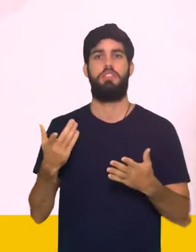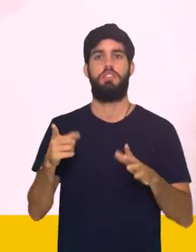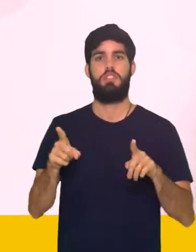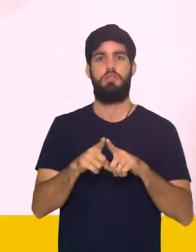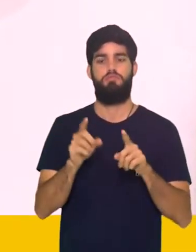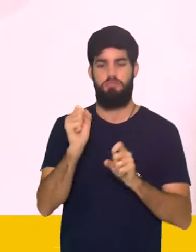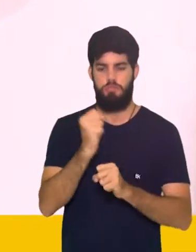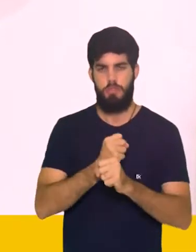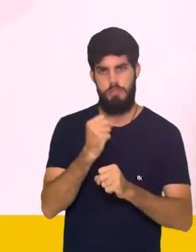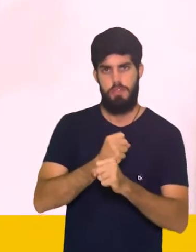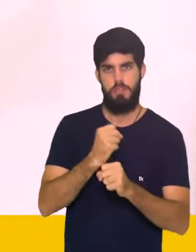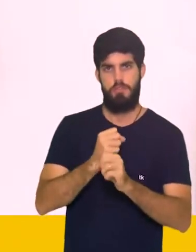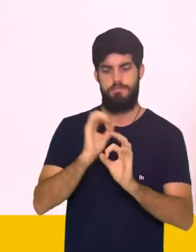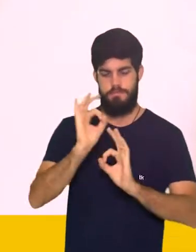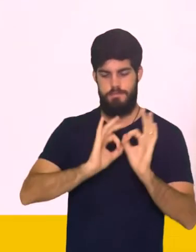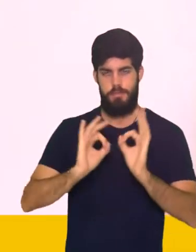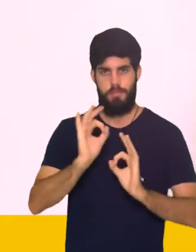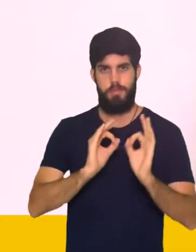em parágrafos.